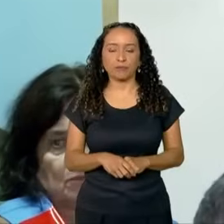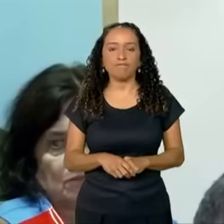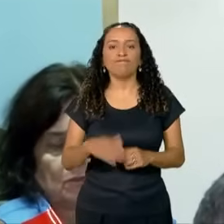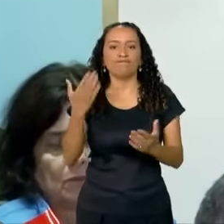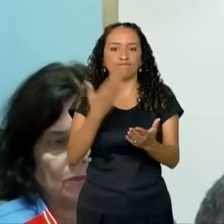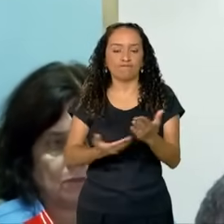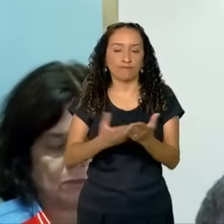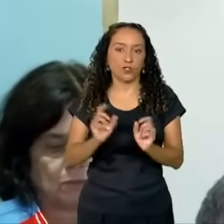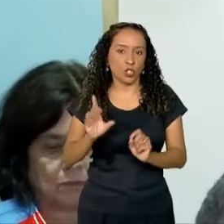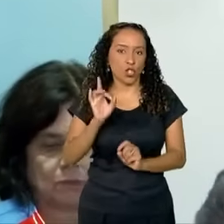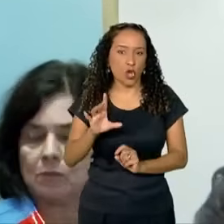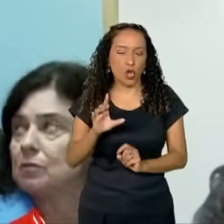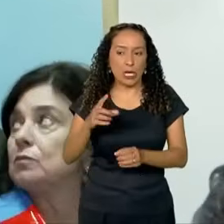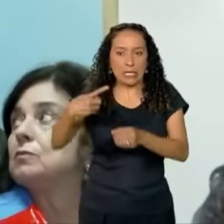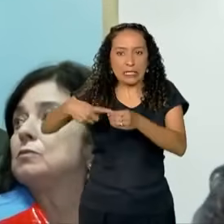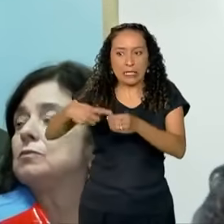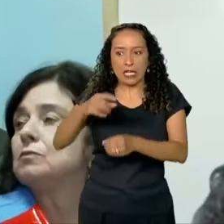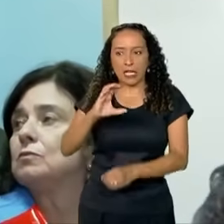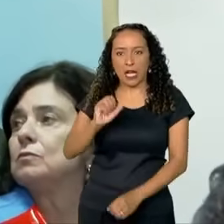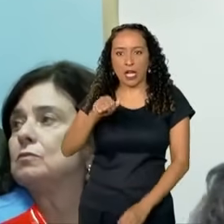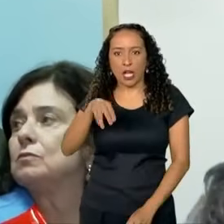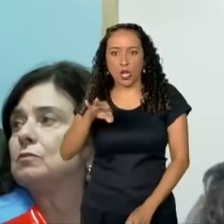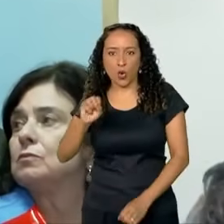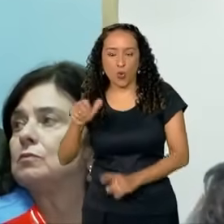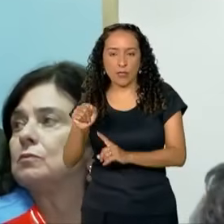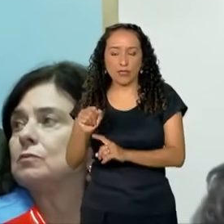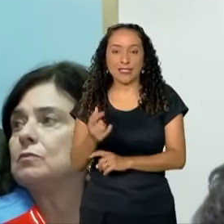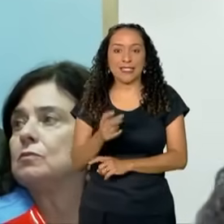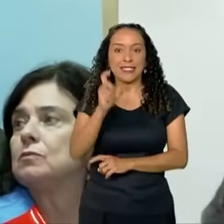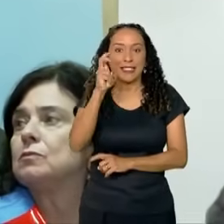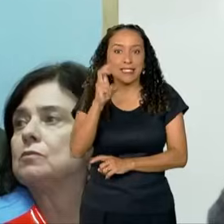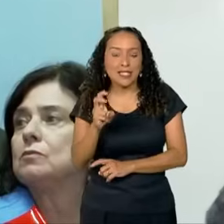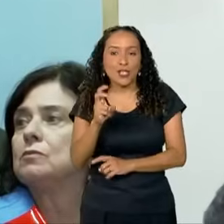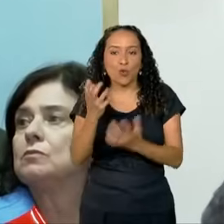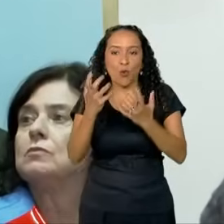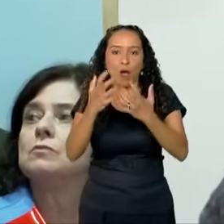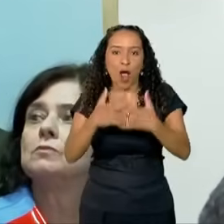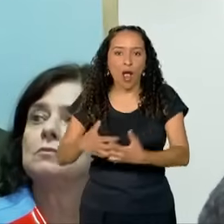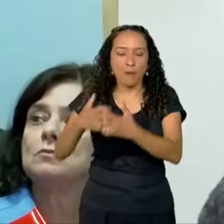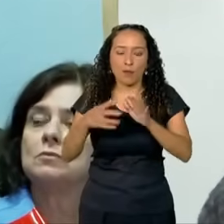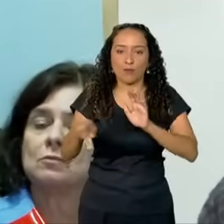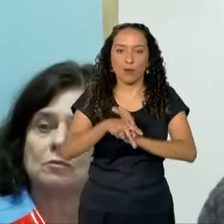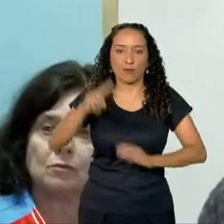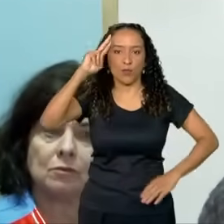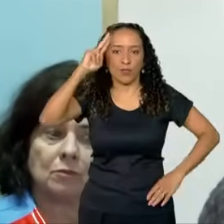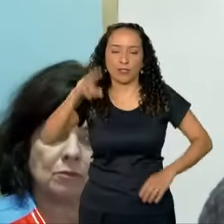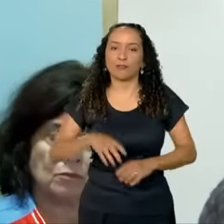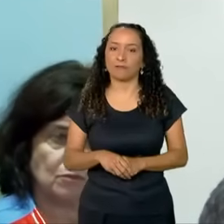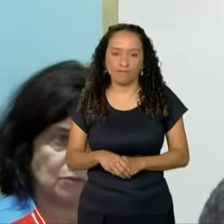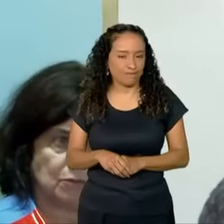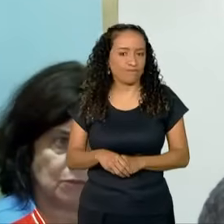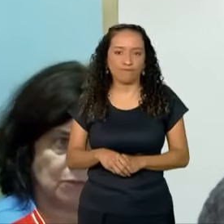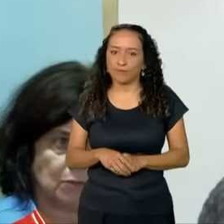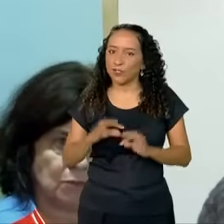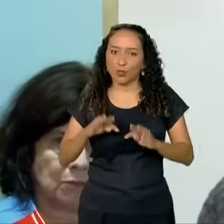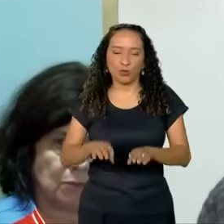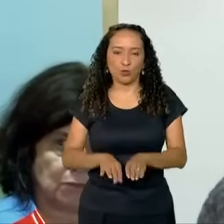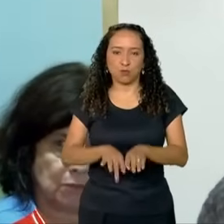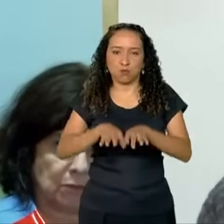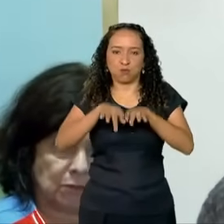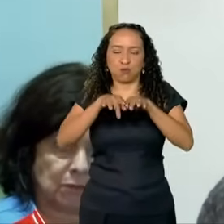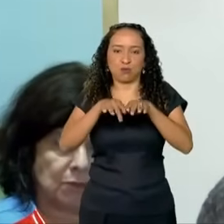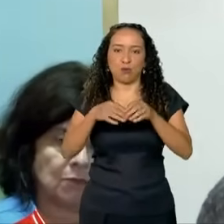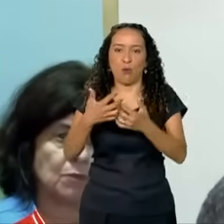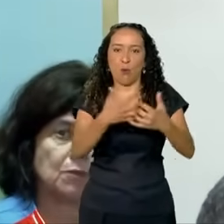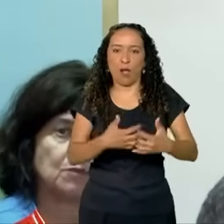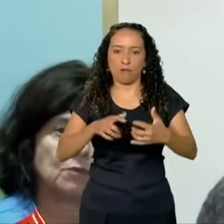Perdemos, somente em Canoas, 5 viaturas, caminhões do Exército Brasileiro. Ficaram totalmente submersas